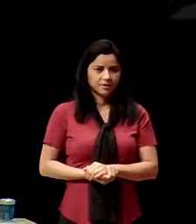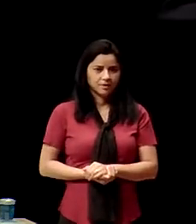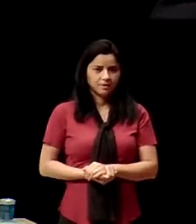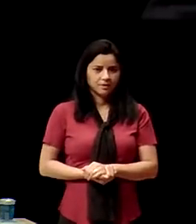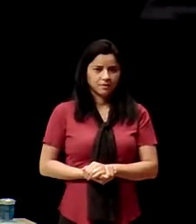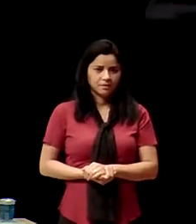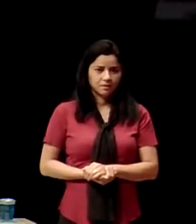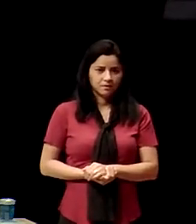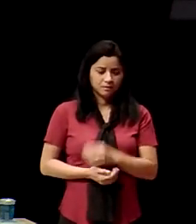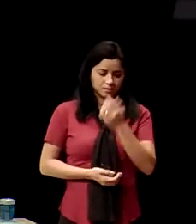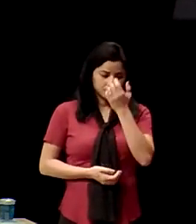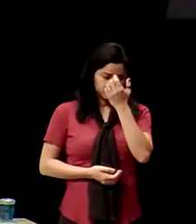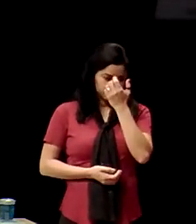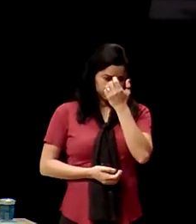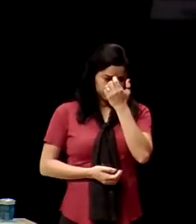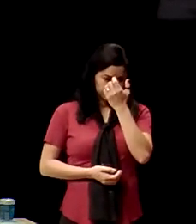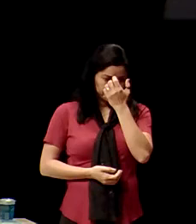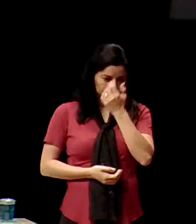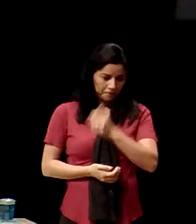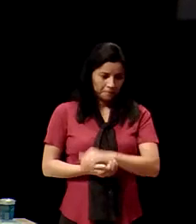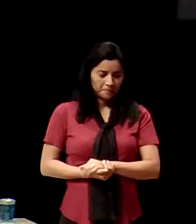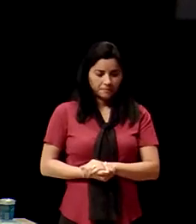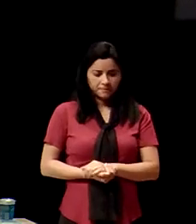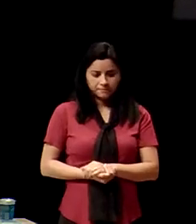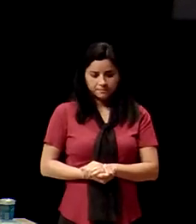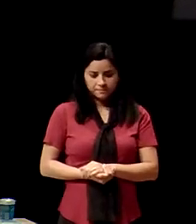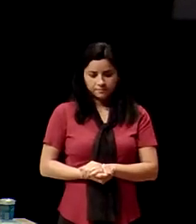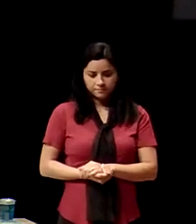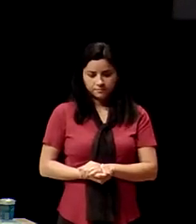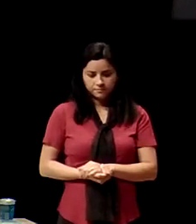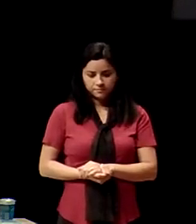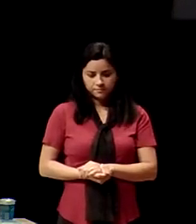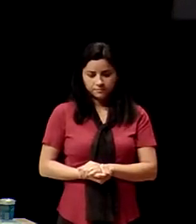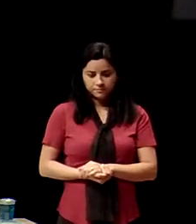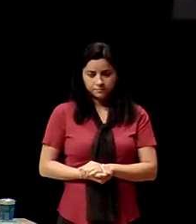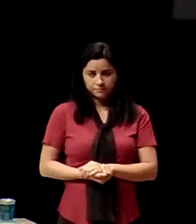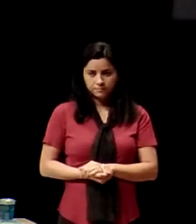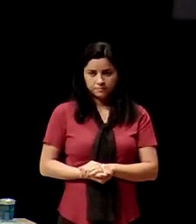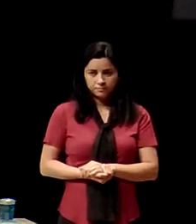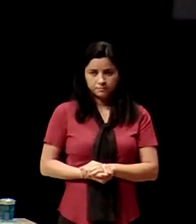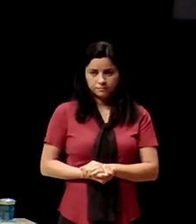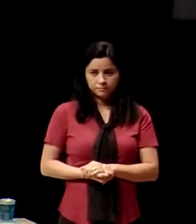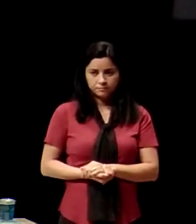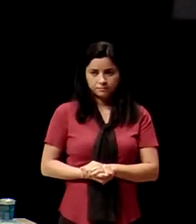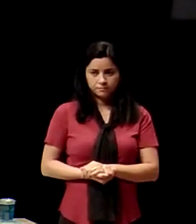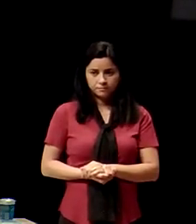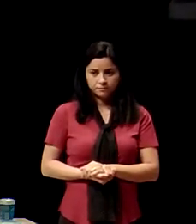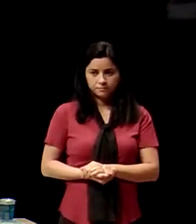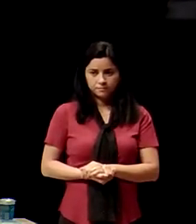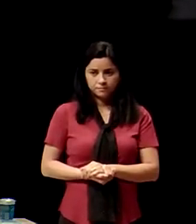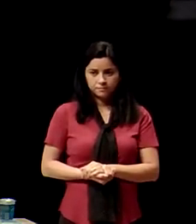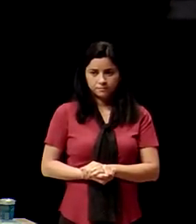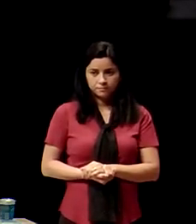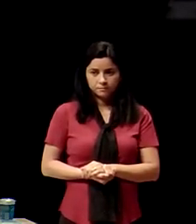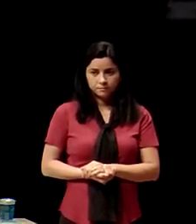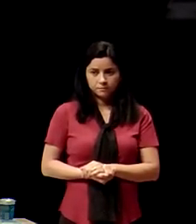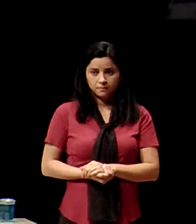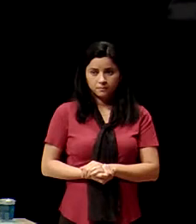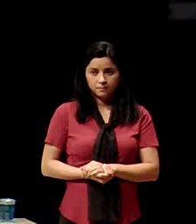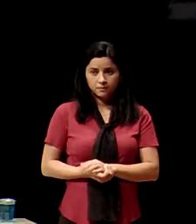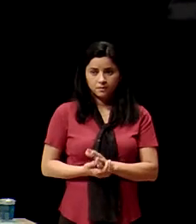It's more common to say that it is a particular area of expertise based on